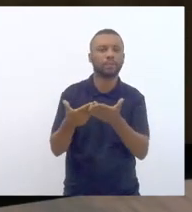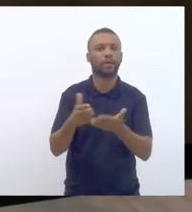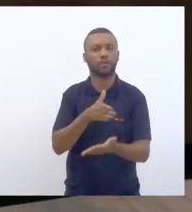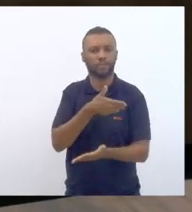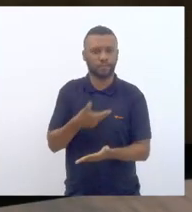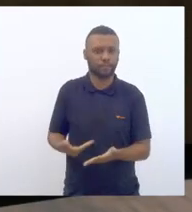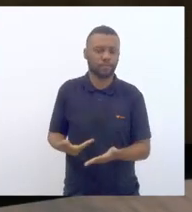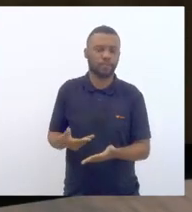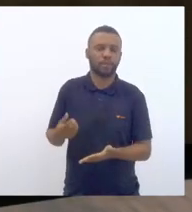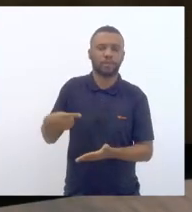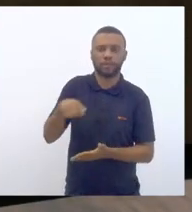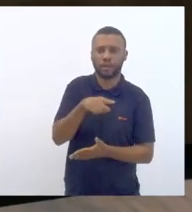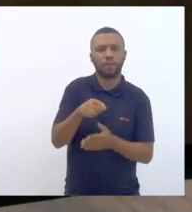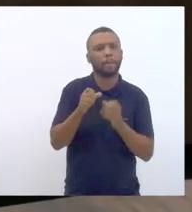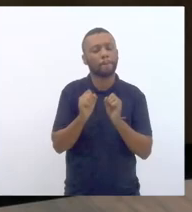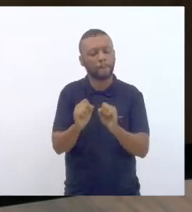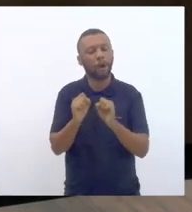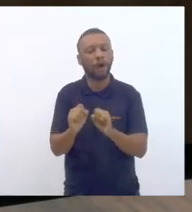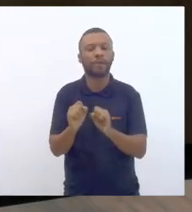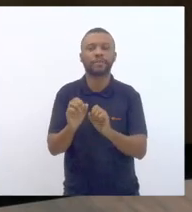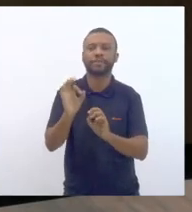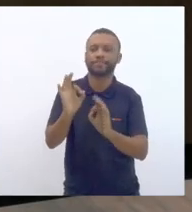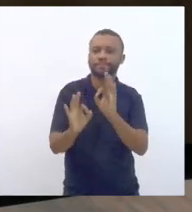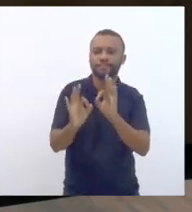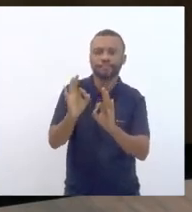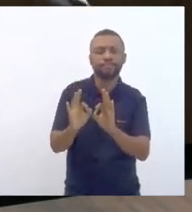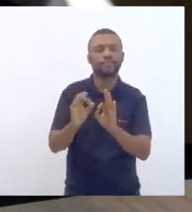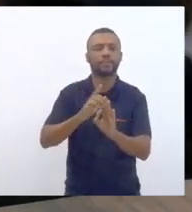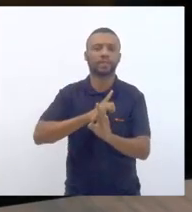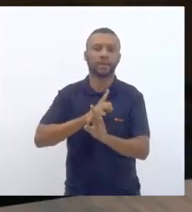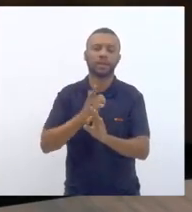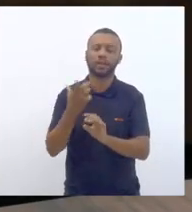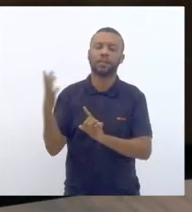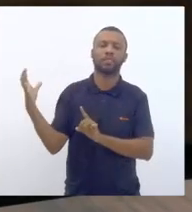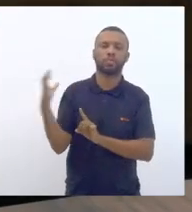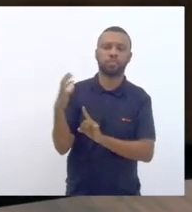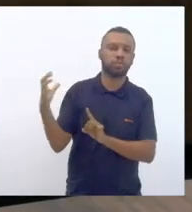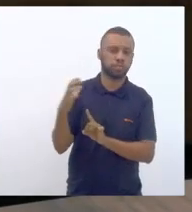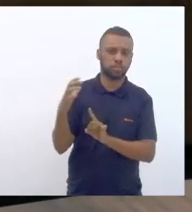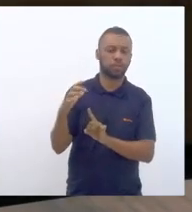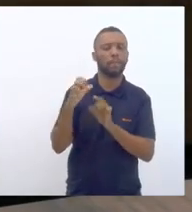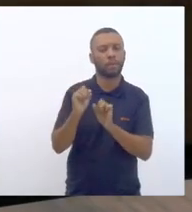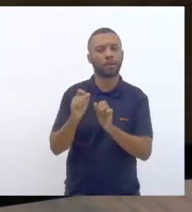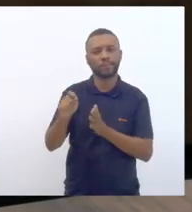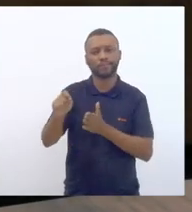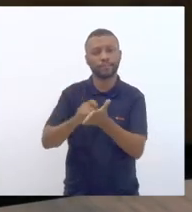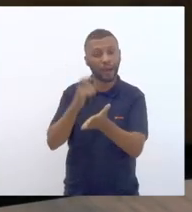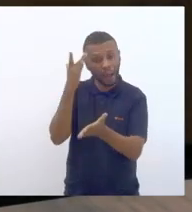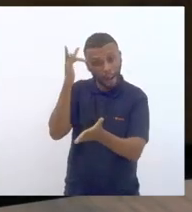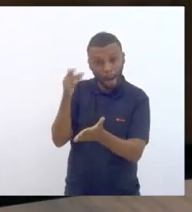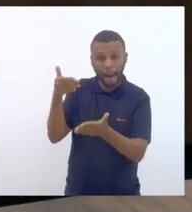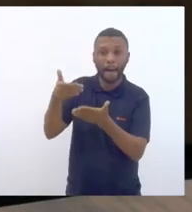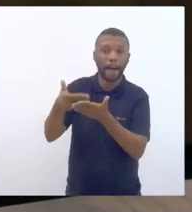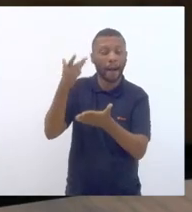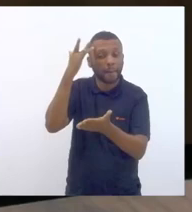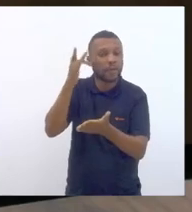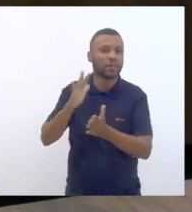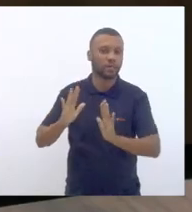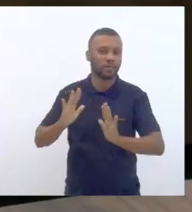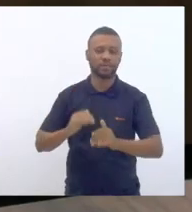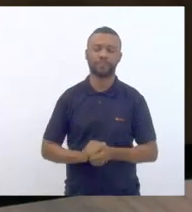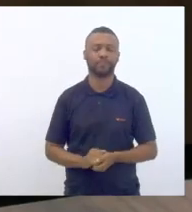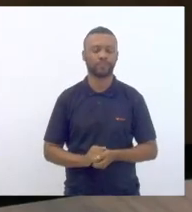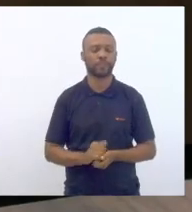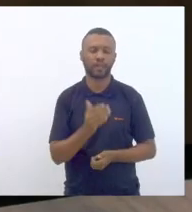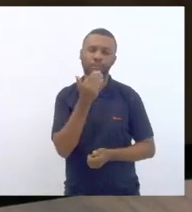ele possa, se bastante pressionado, possa sancionar amanhã. Queria pedir esse esforço a